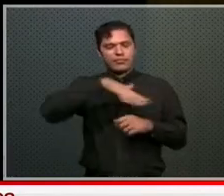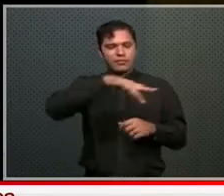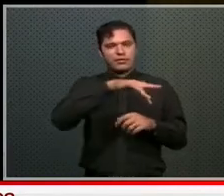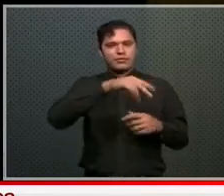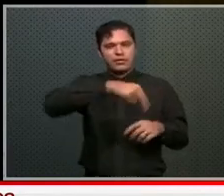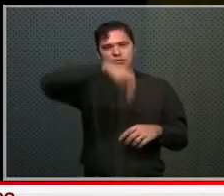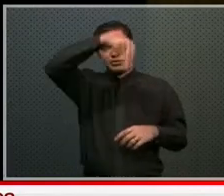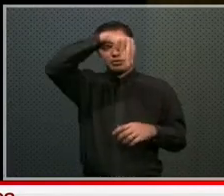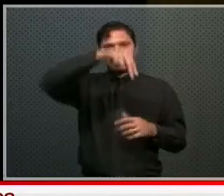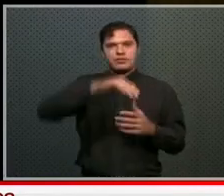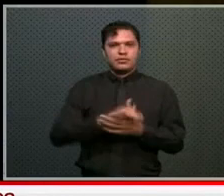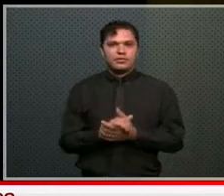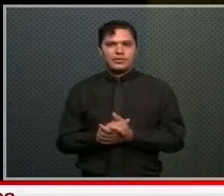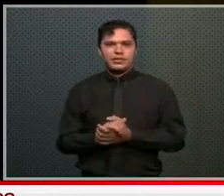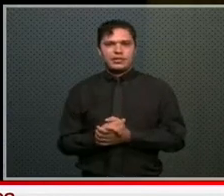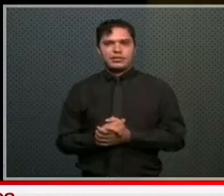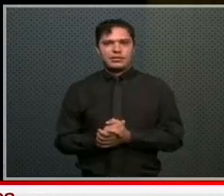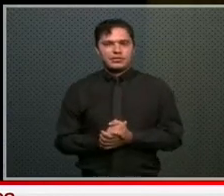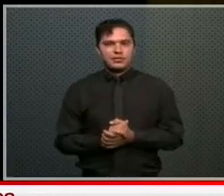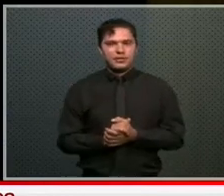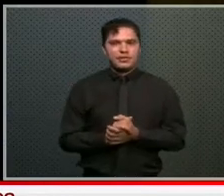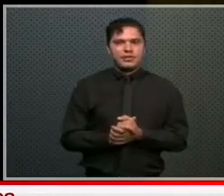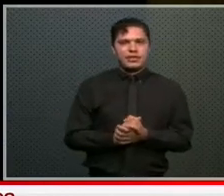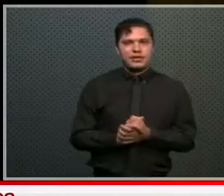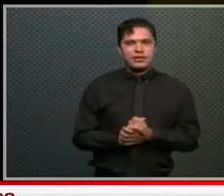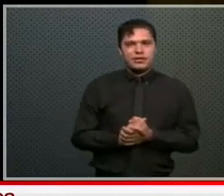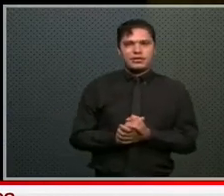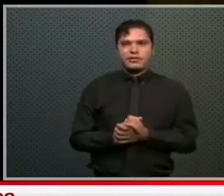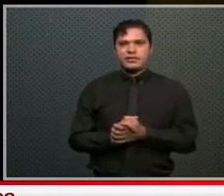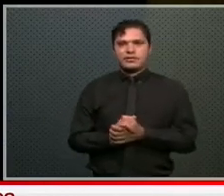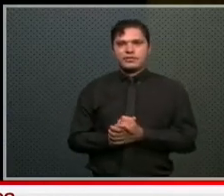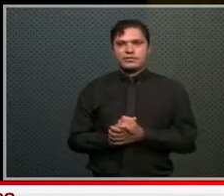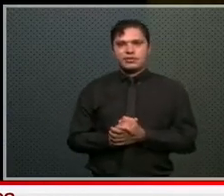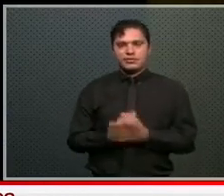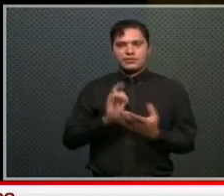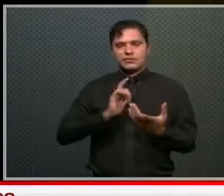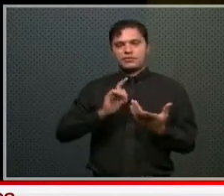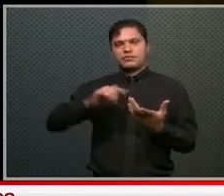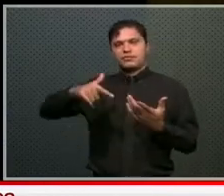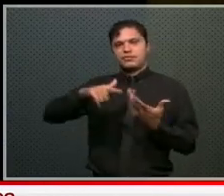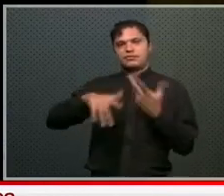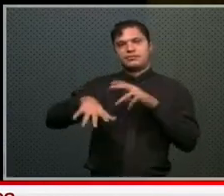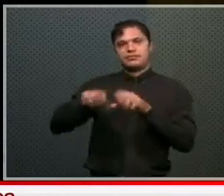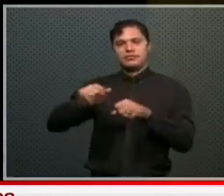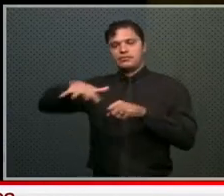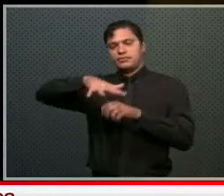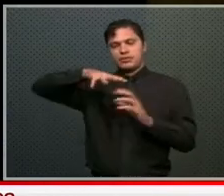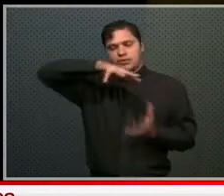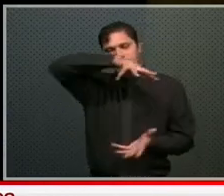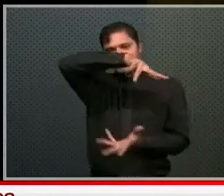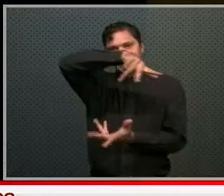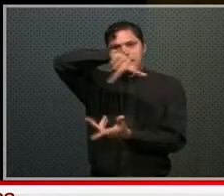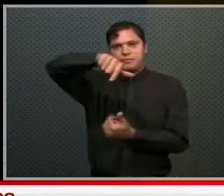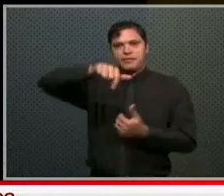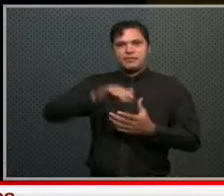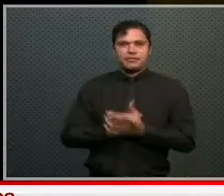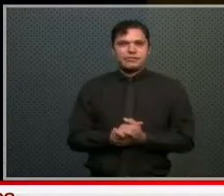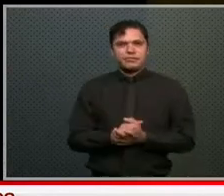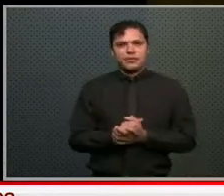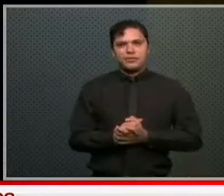era a preocupação com a borracha de que forma o mundo iria acessar a borracha